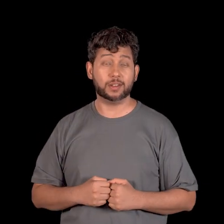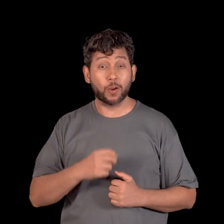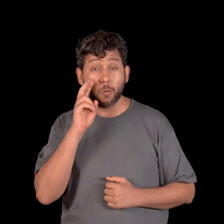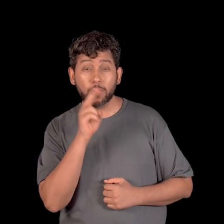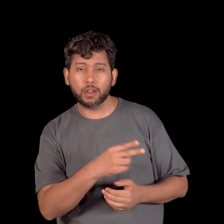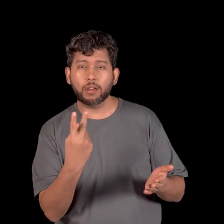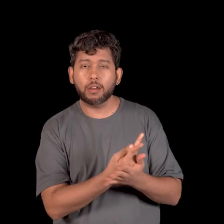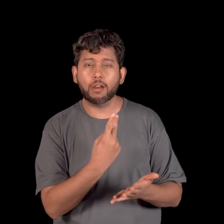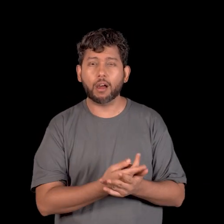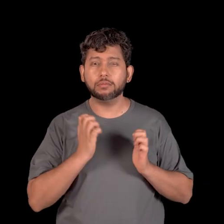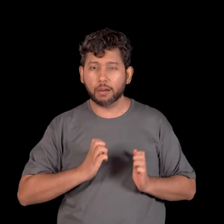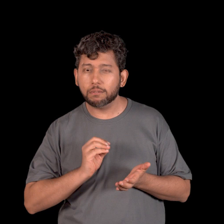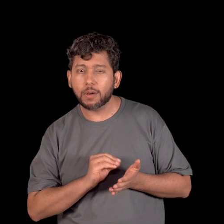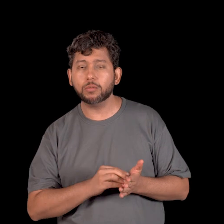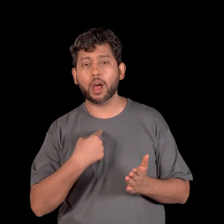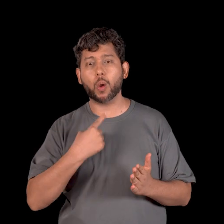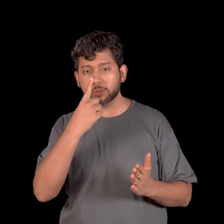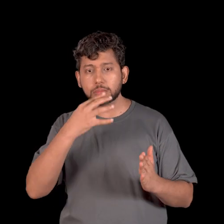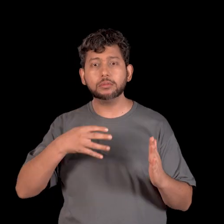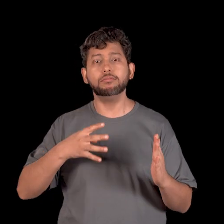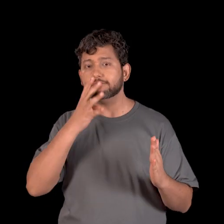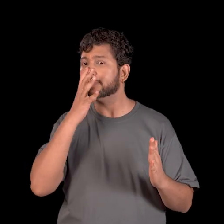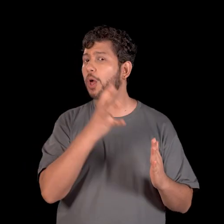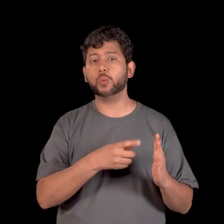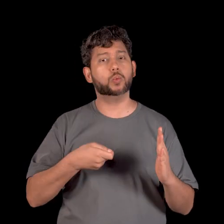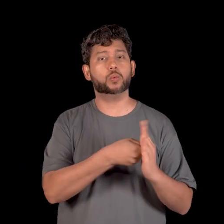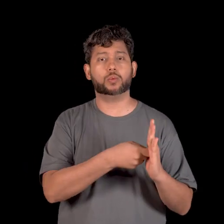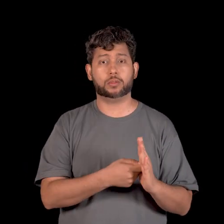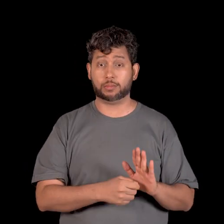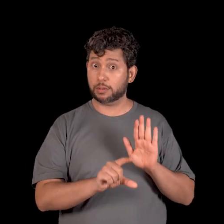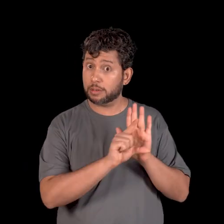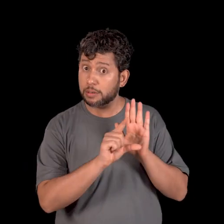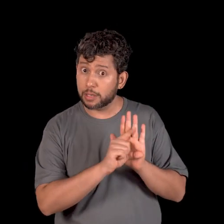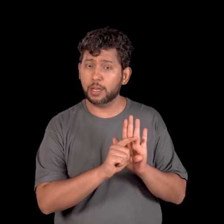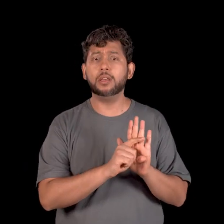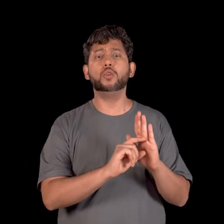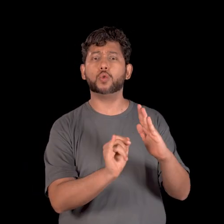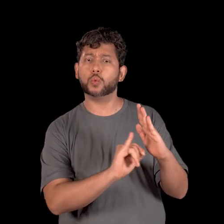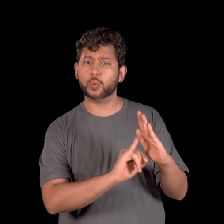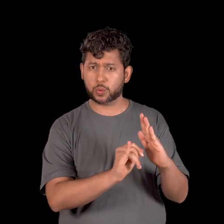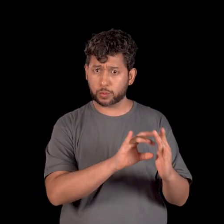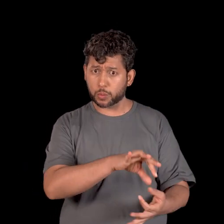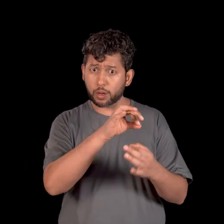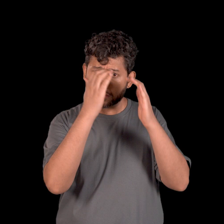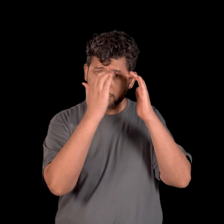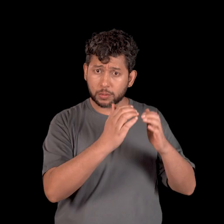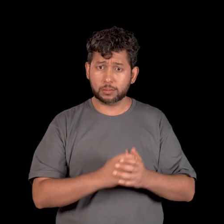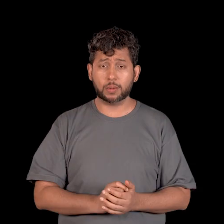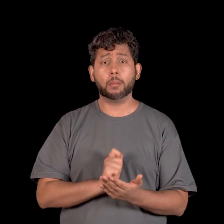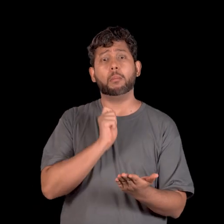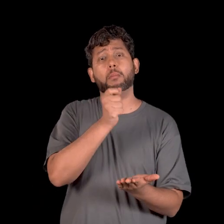justiça. Denunciar práticas ilegais e antiéticas. Obedecer às leis e às instituições